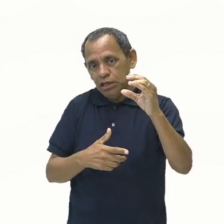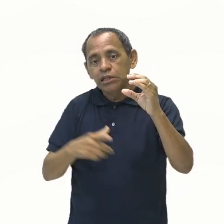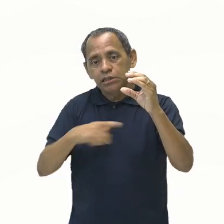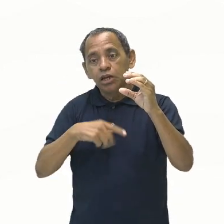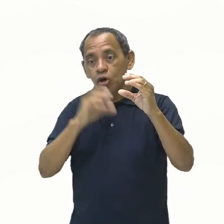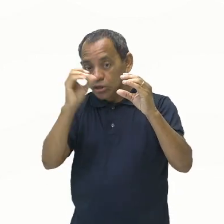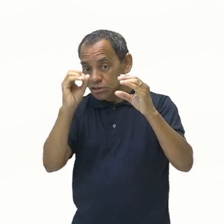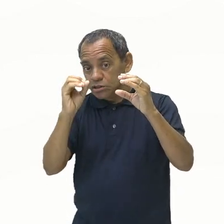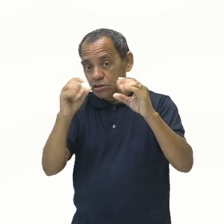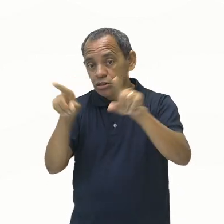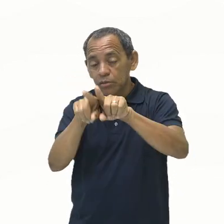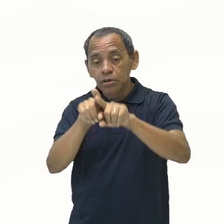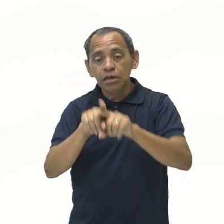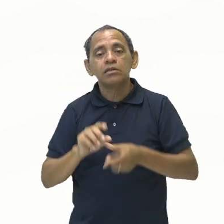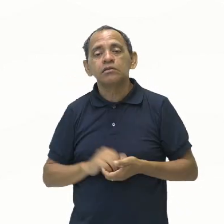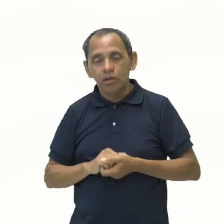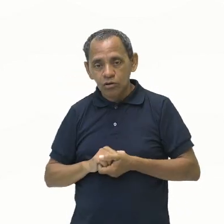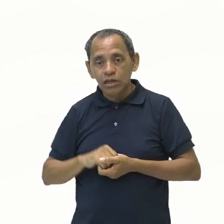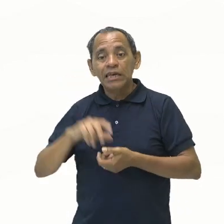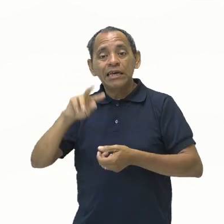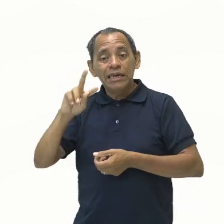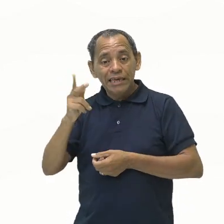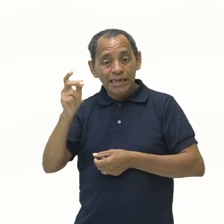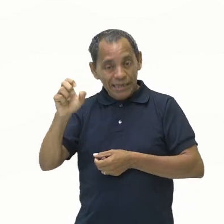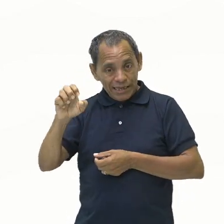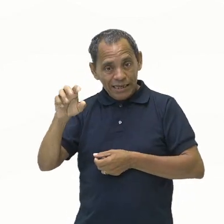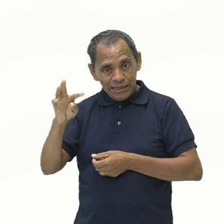aqui. Quer dizer que ela é uma cadeia